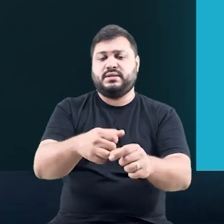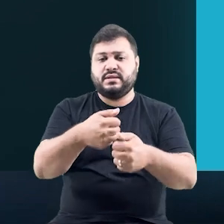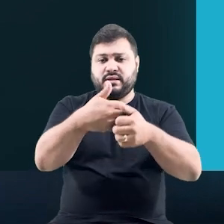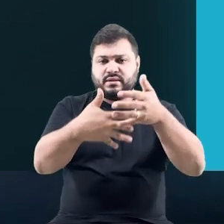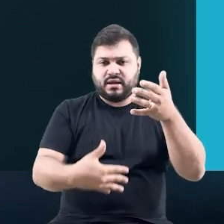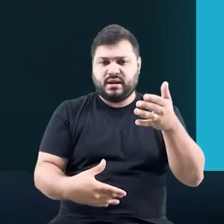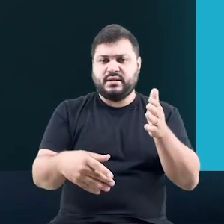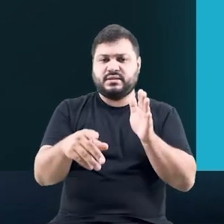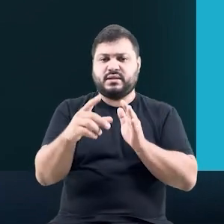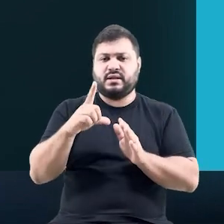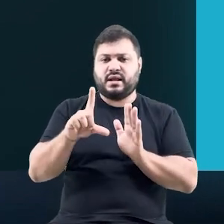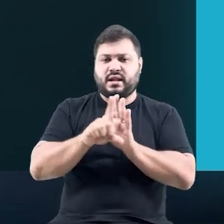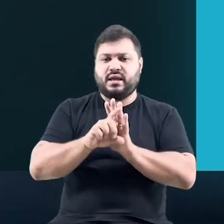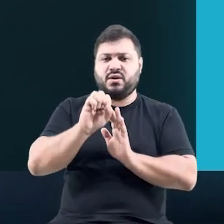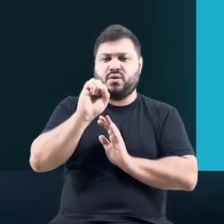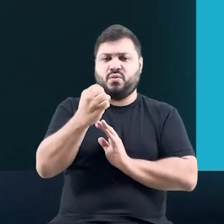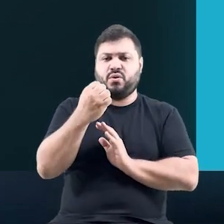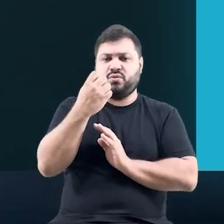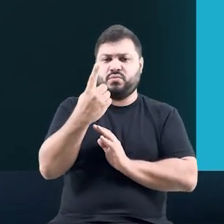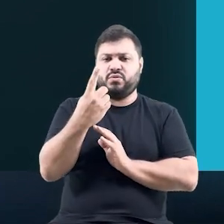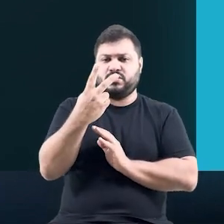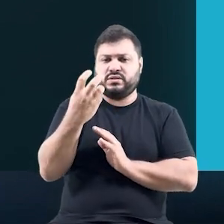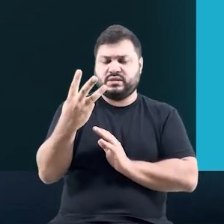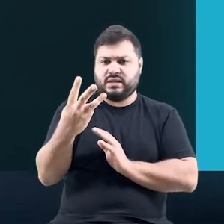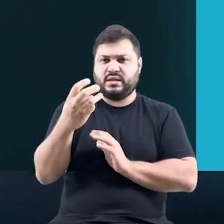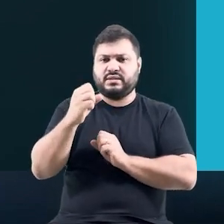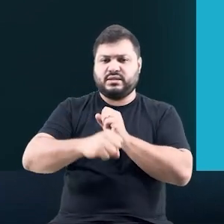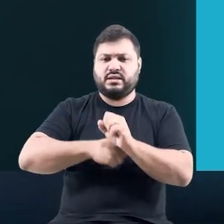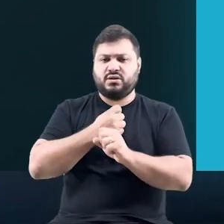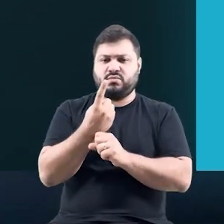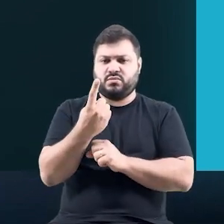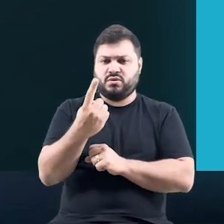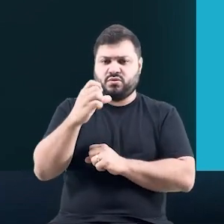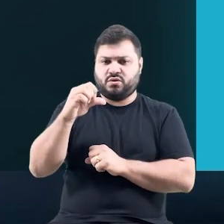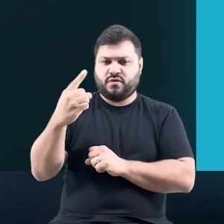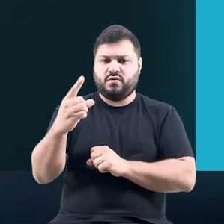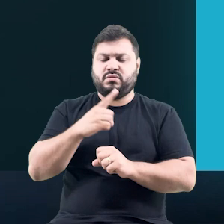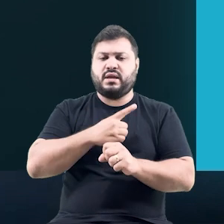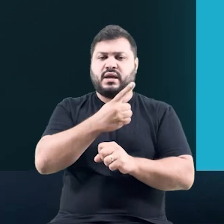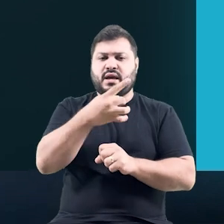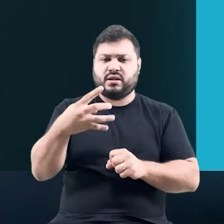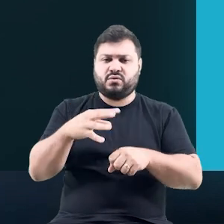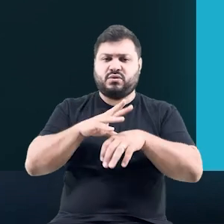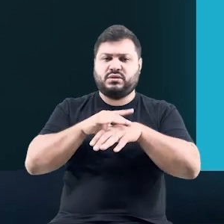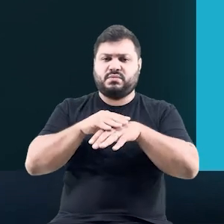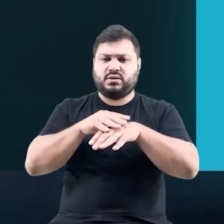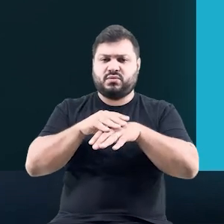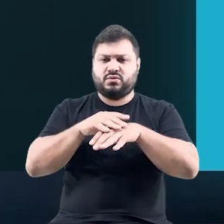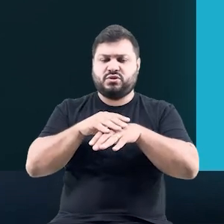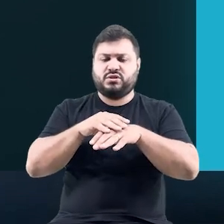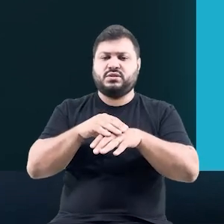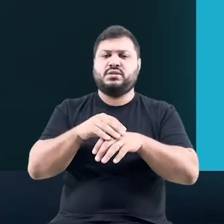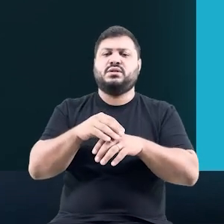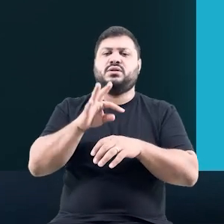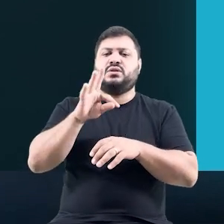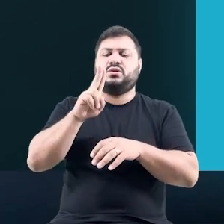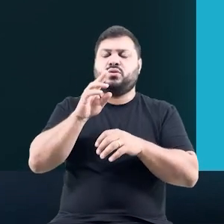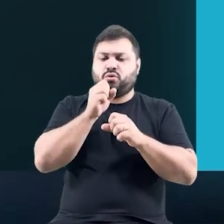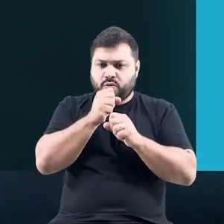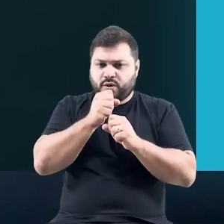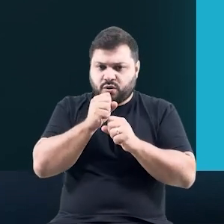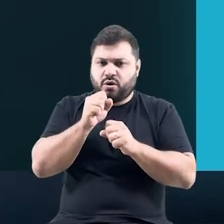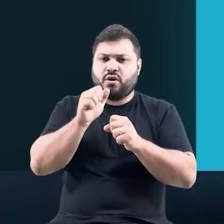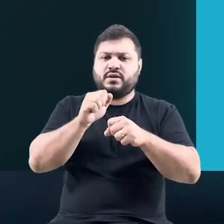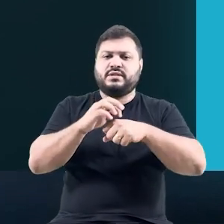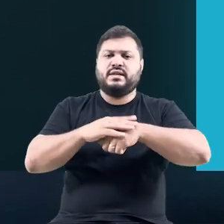Na lista prevista na Lei 8.213 de 91, estão 14 patologias, como tuberculose